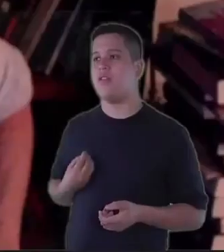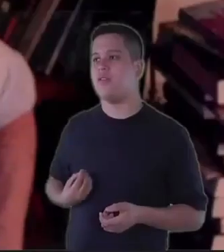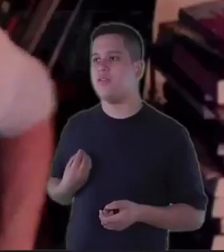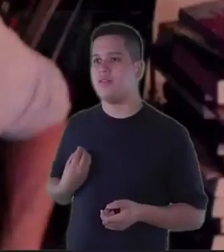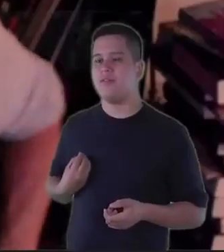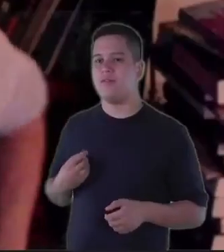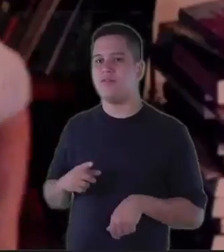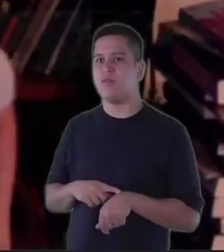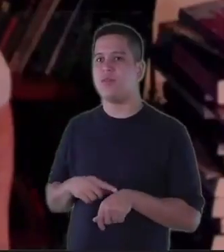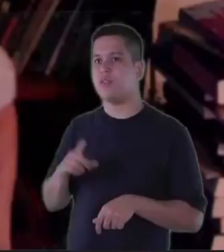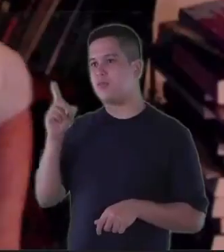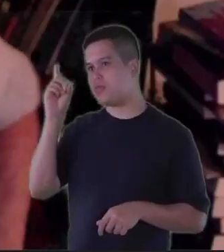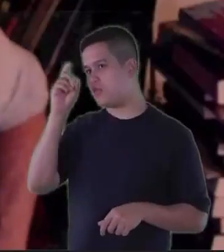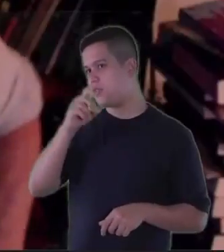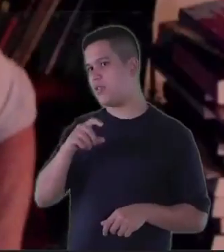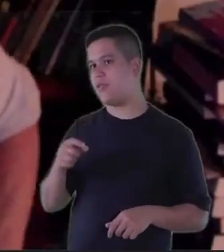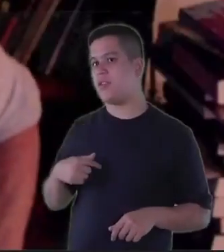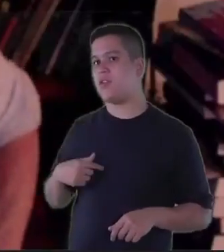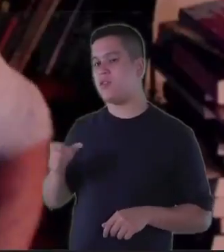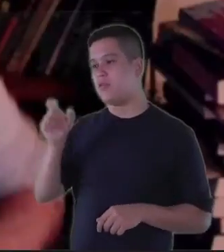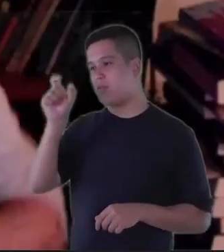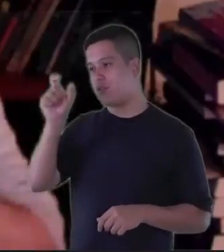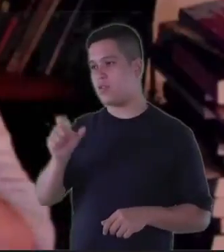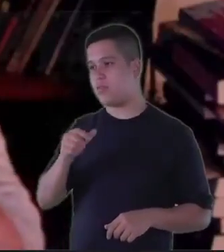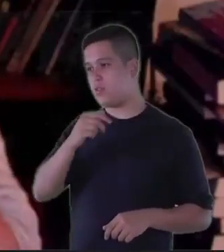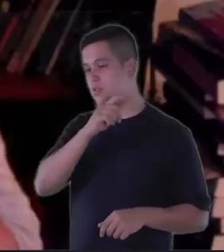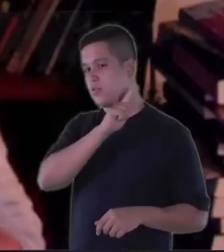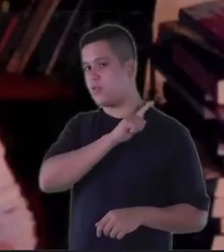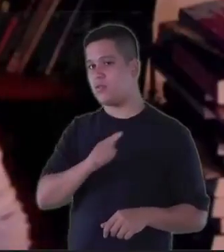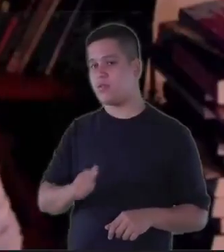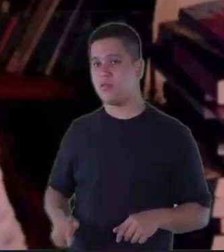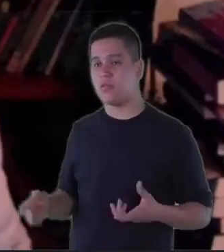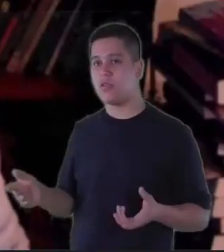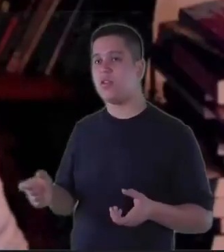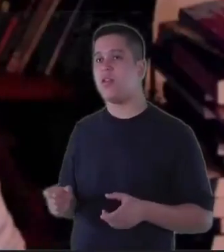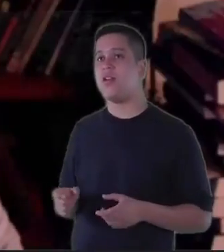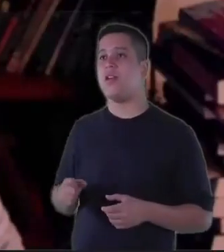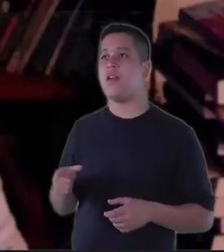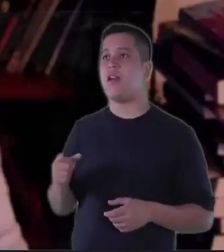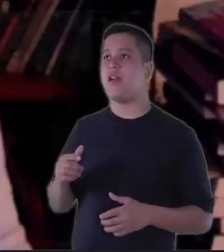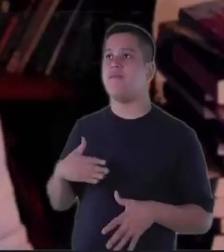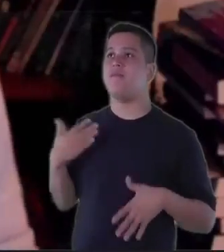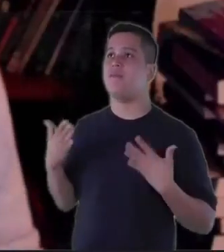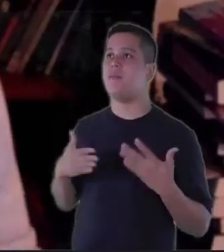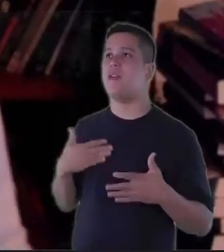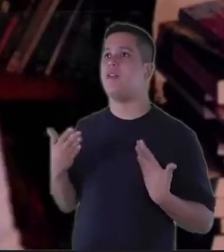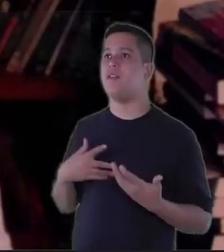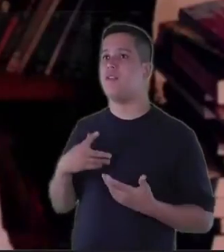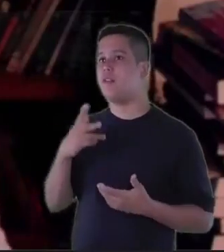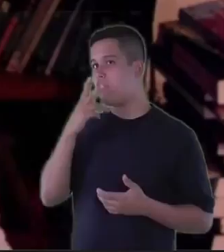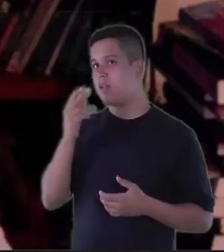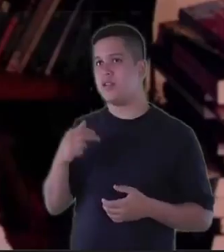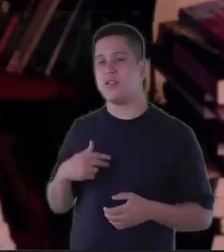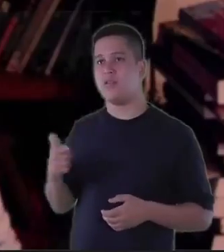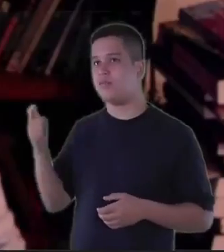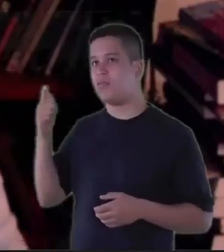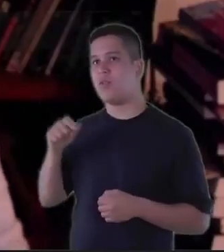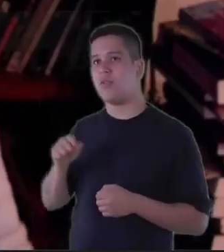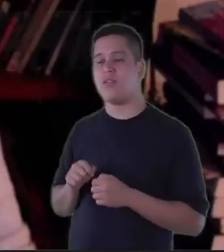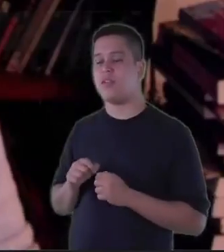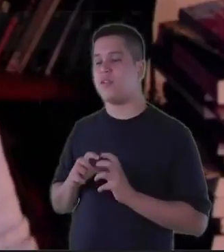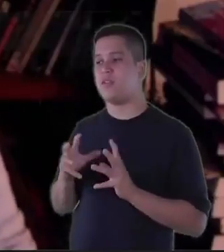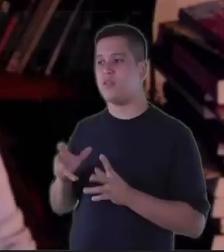Esse governo é, em todos os sentidos, assustador, né? Porque ele, além de um governo incompetente, ele tem esse